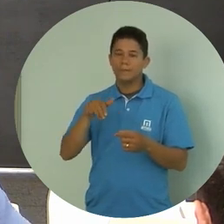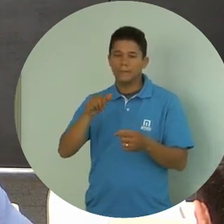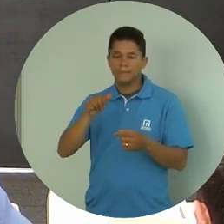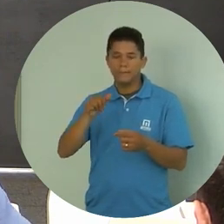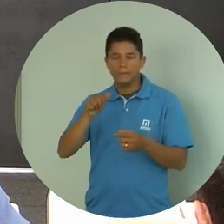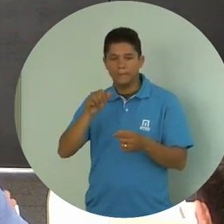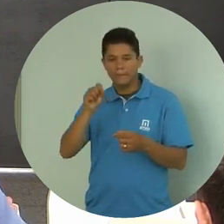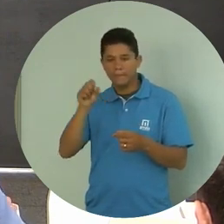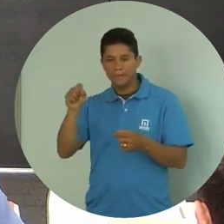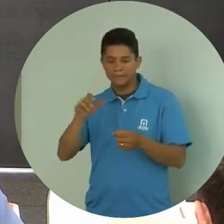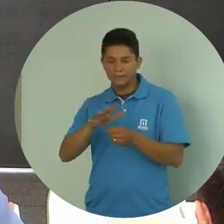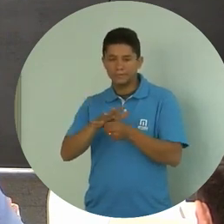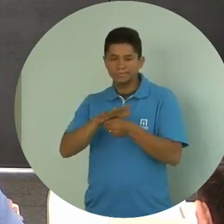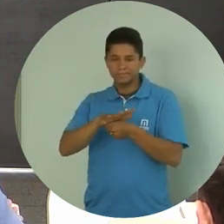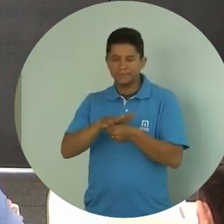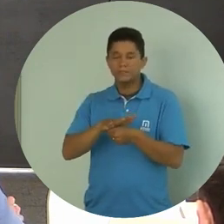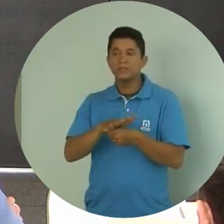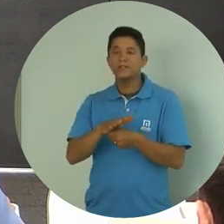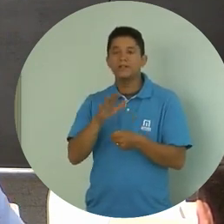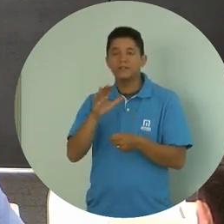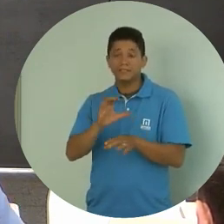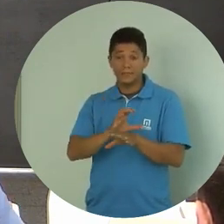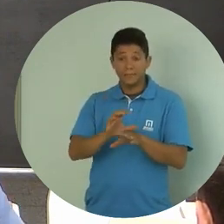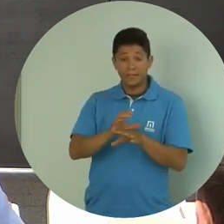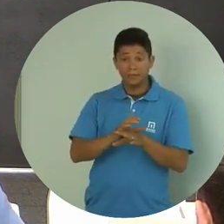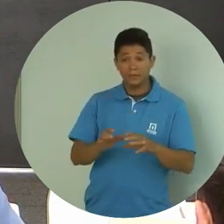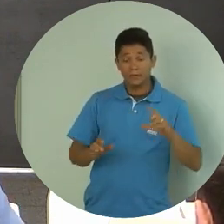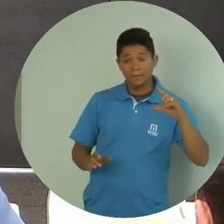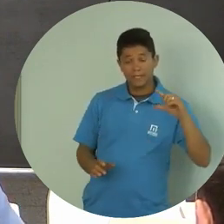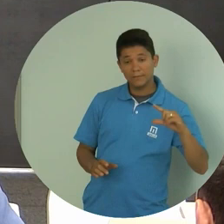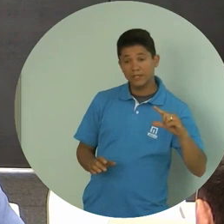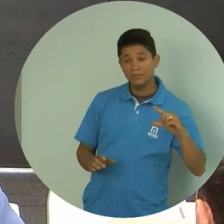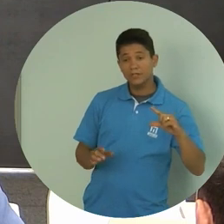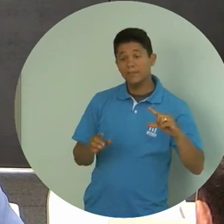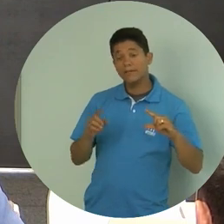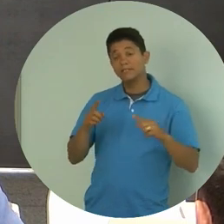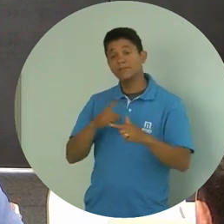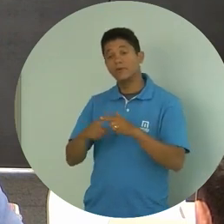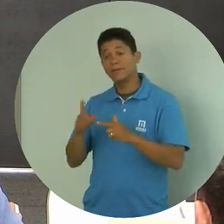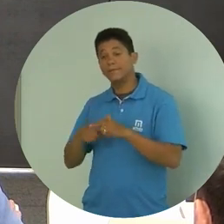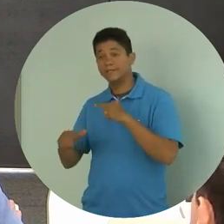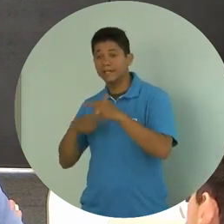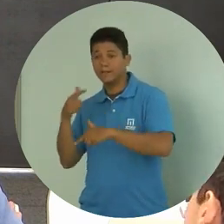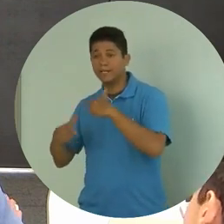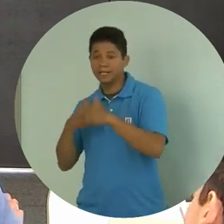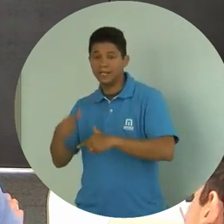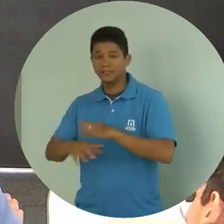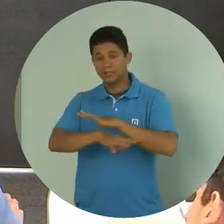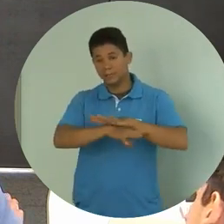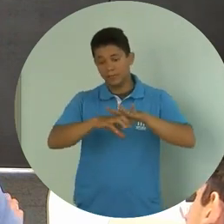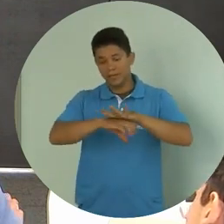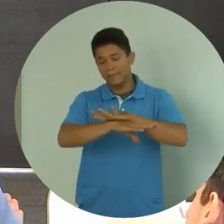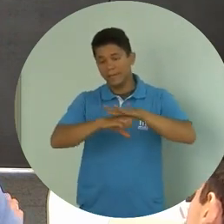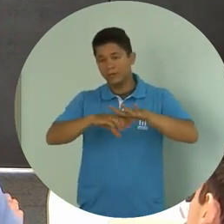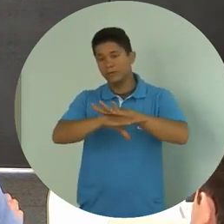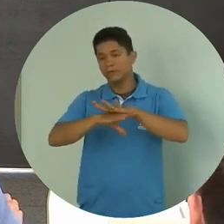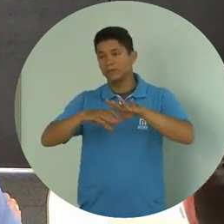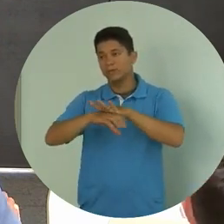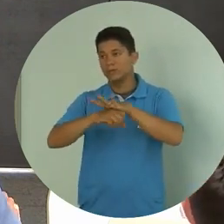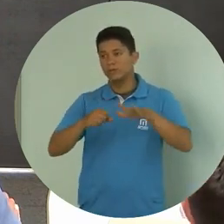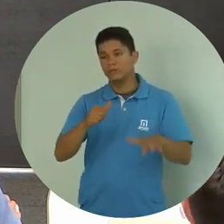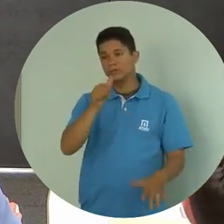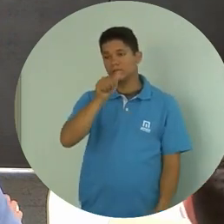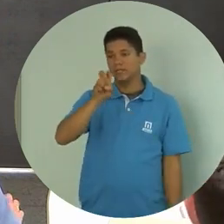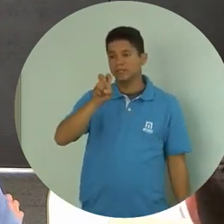ter sido até mais baixo, mas a gente teria problema com trabalhabilidade, com bombeamento. Então, era 15 MPa, se eu não me engano, não é